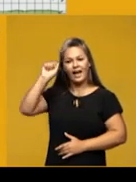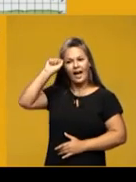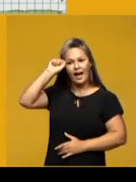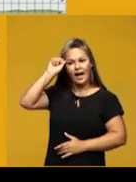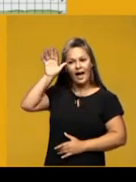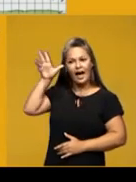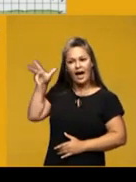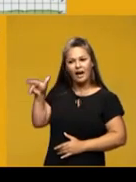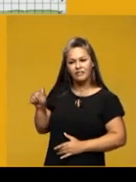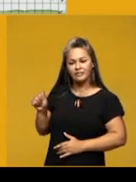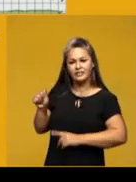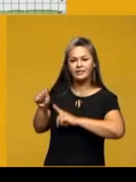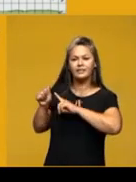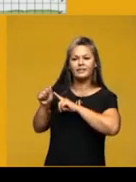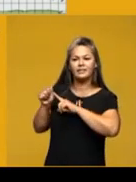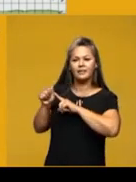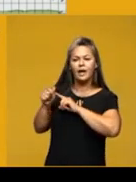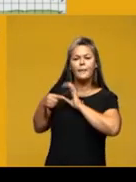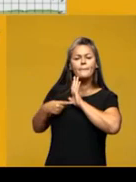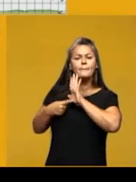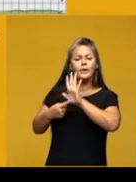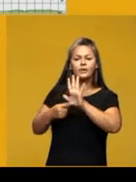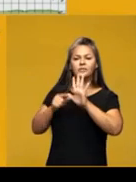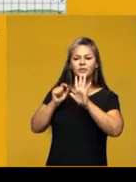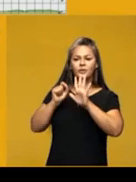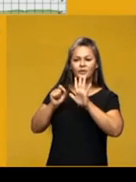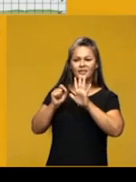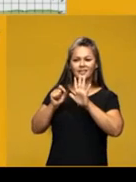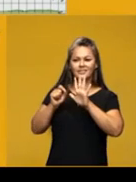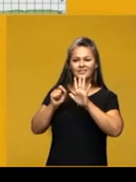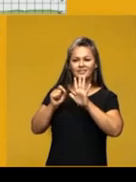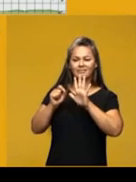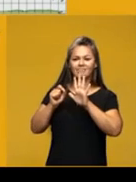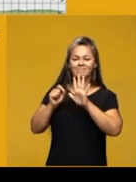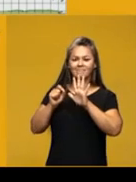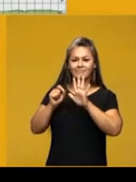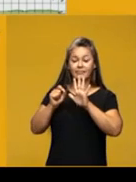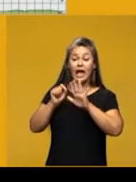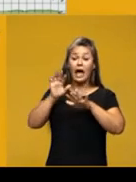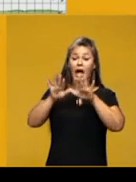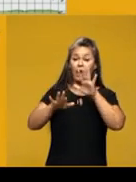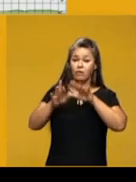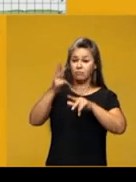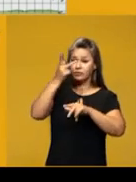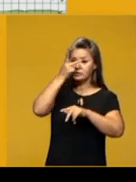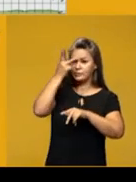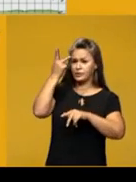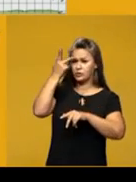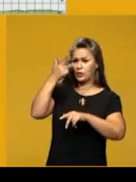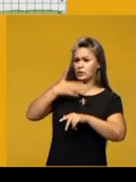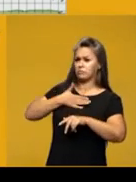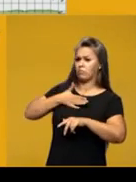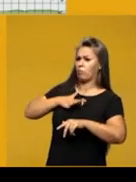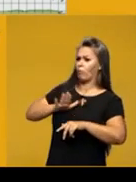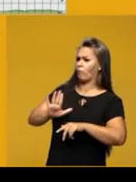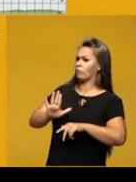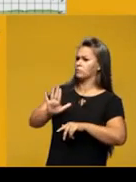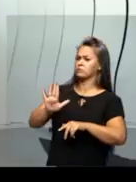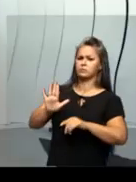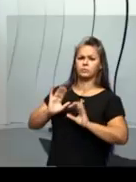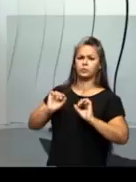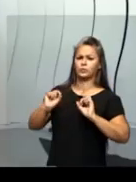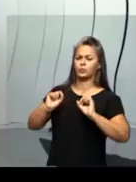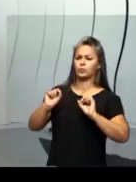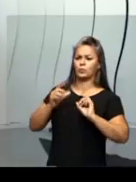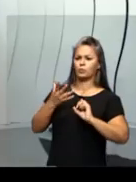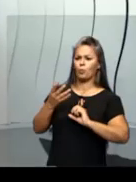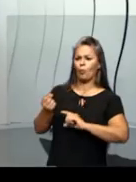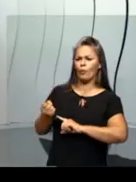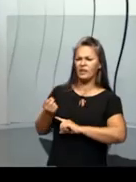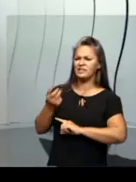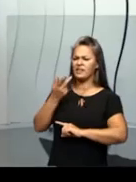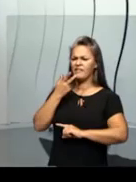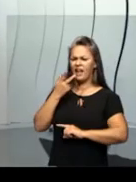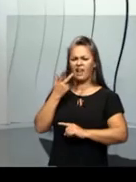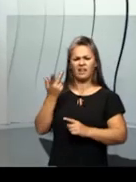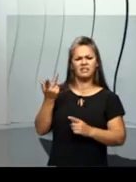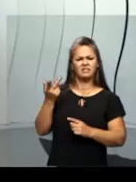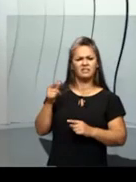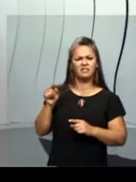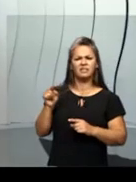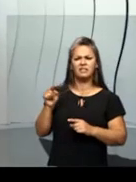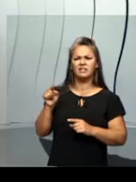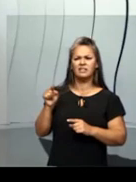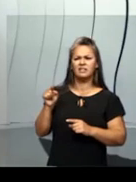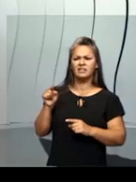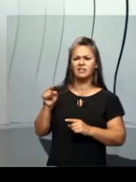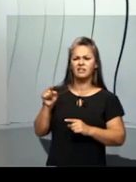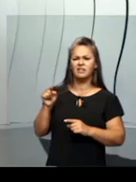O que quer dizer essa projeção? Mas houve uma polêmica, né? Porque aí você vai contradizer a um outro mapa, você vai construir